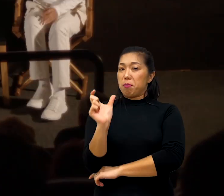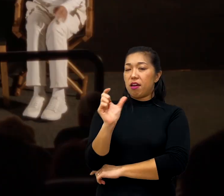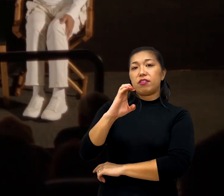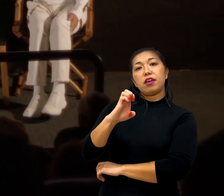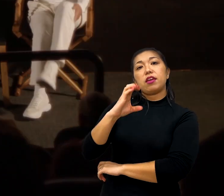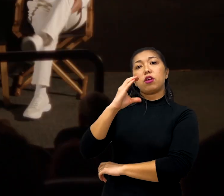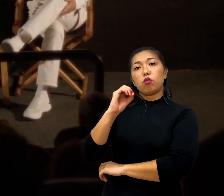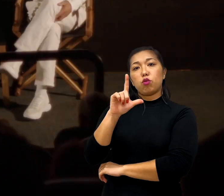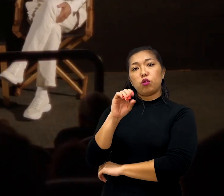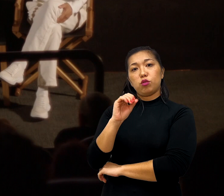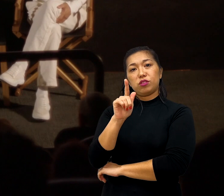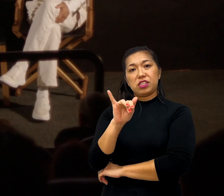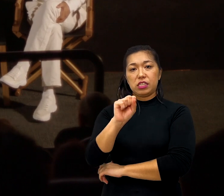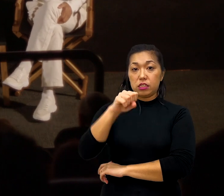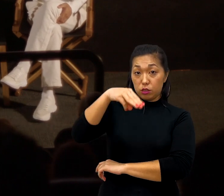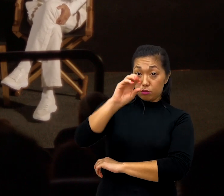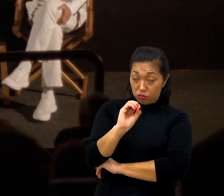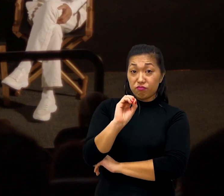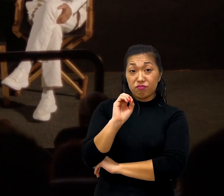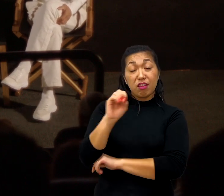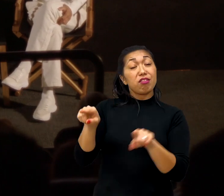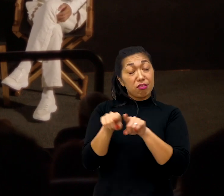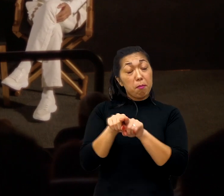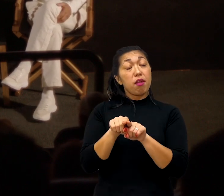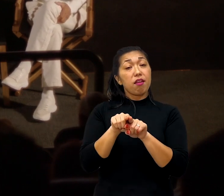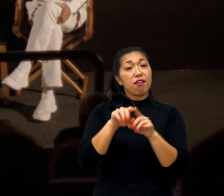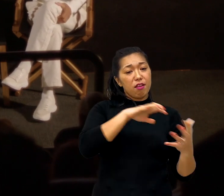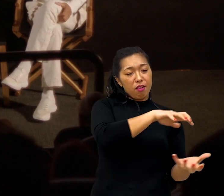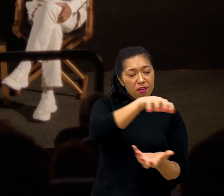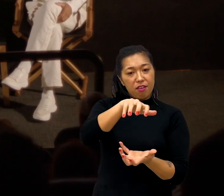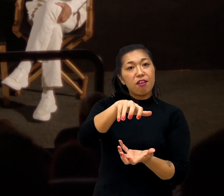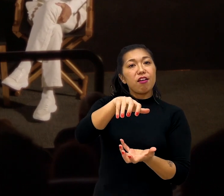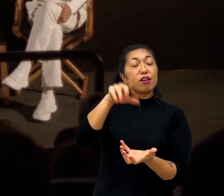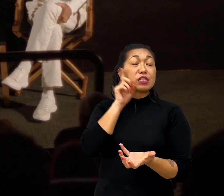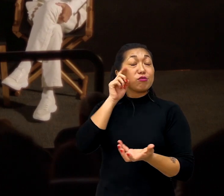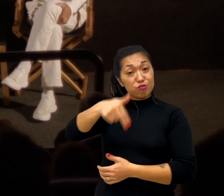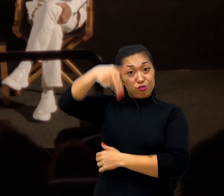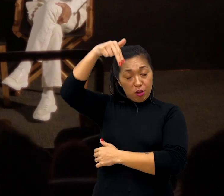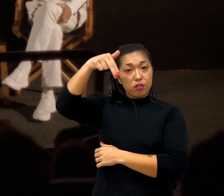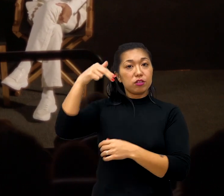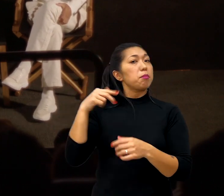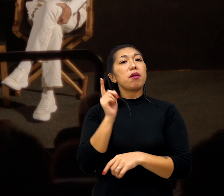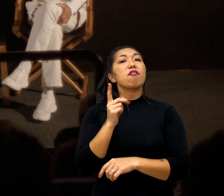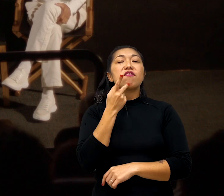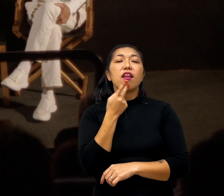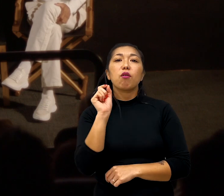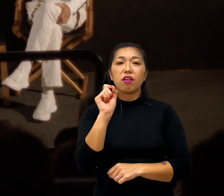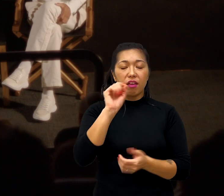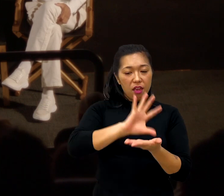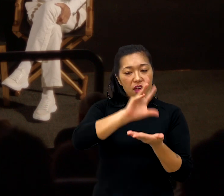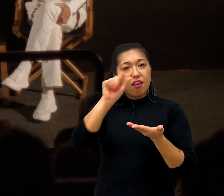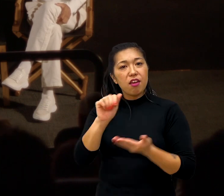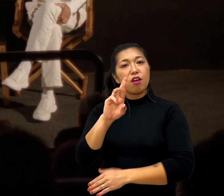pelo norte global, como diz o Nego Bispo, para a gente não falar roça de quilombo. A gente se nega a